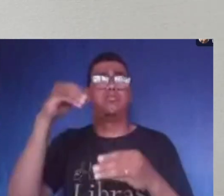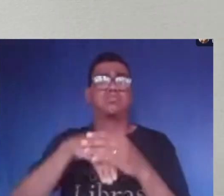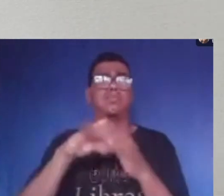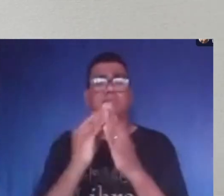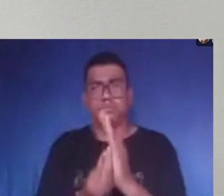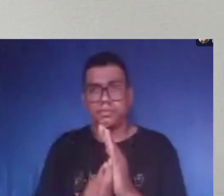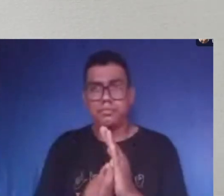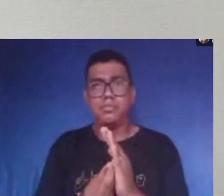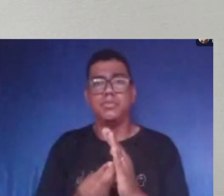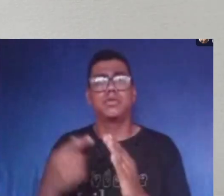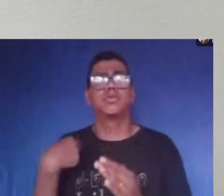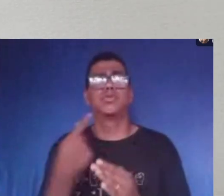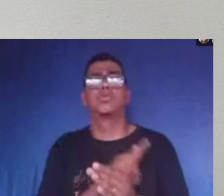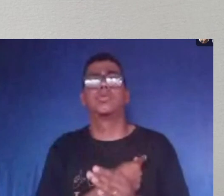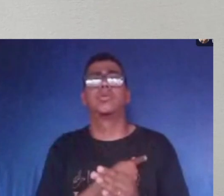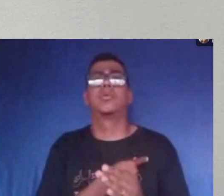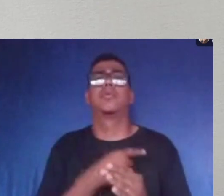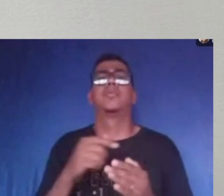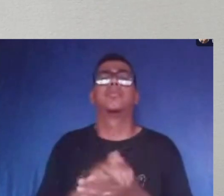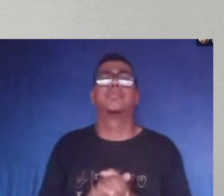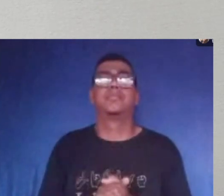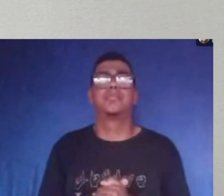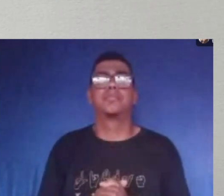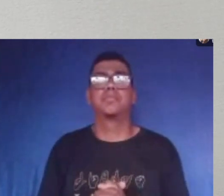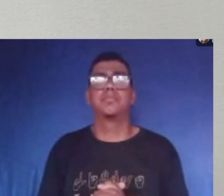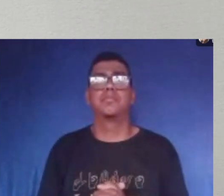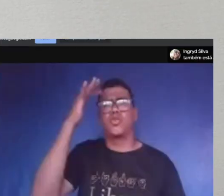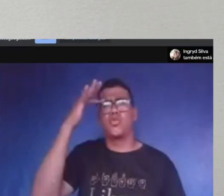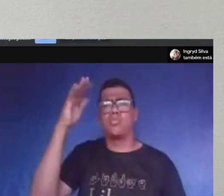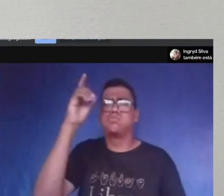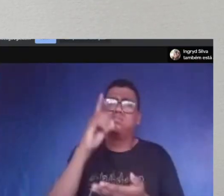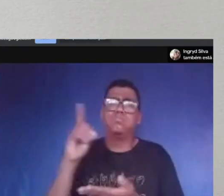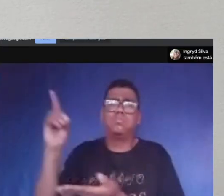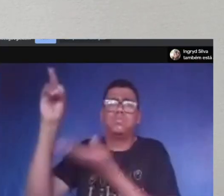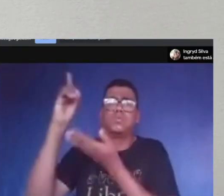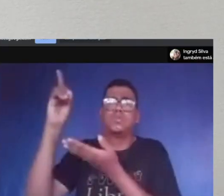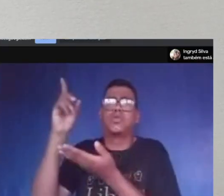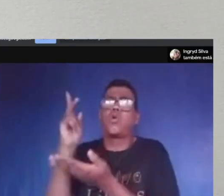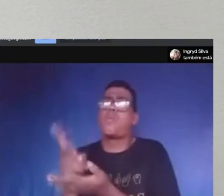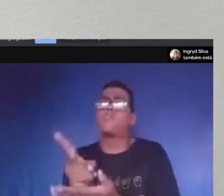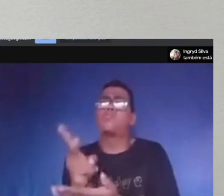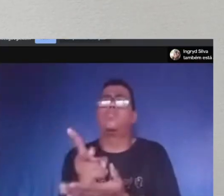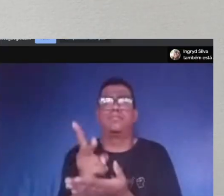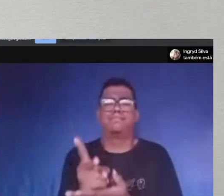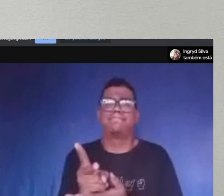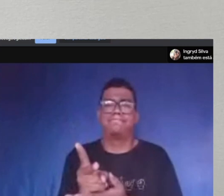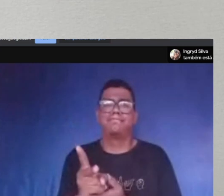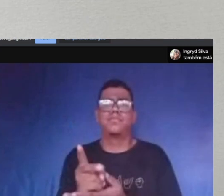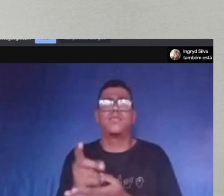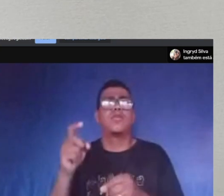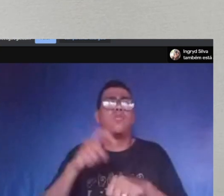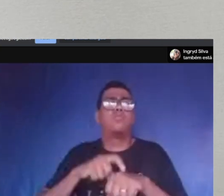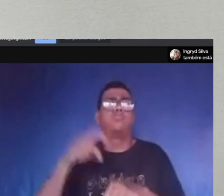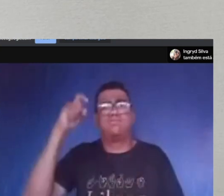foram abandonados ou serão abandonados, porque o mundo está em uma intensa mudança. Mas aqueles planos que eu compreendo que